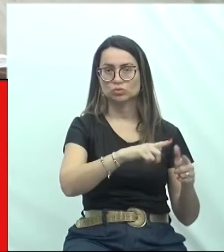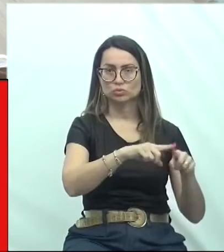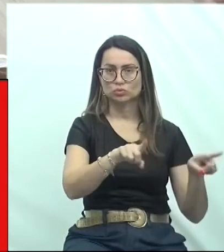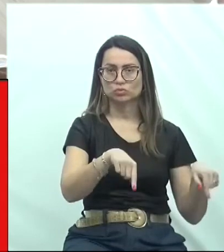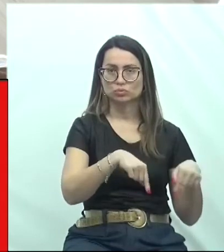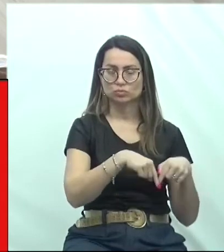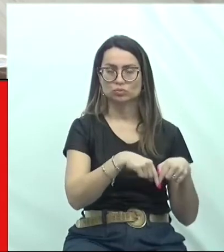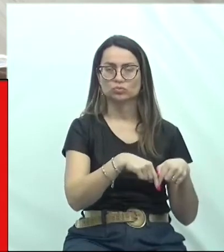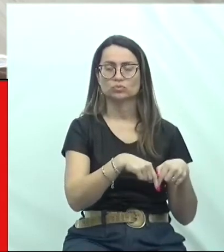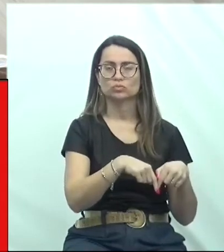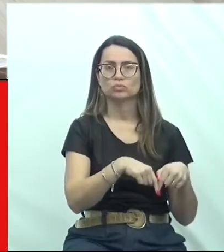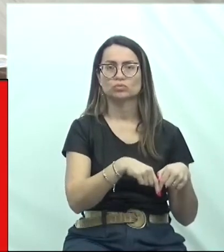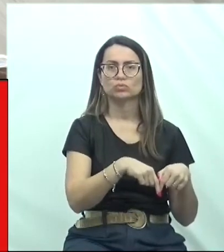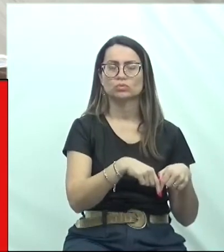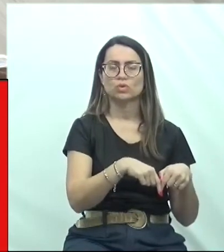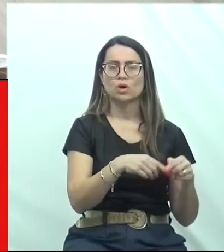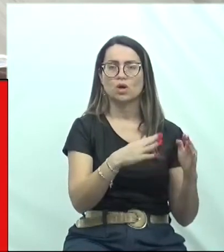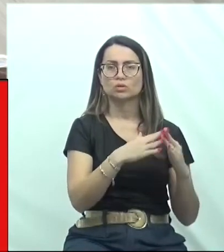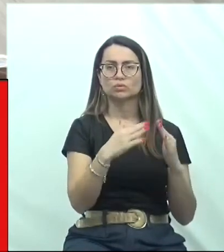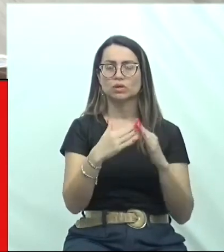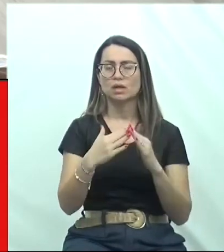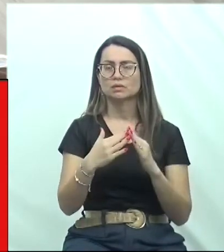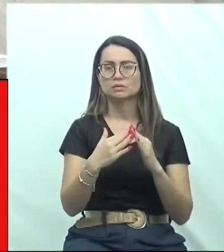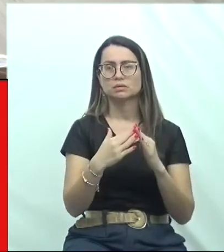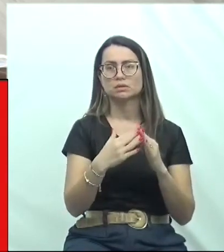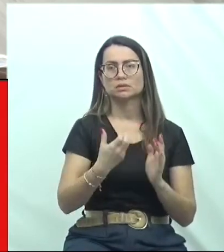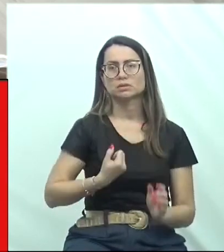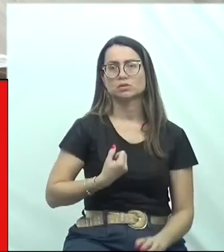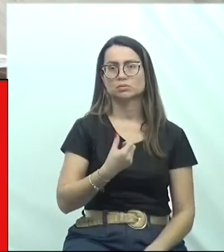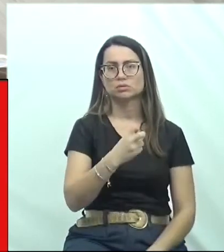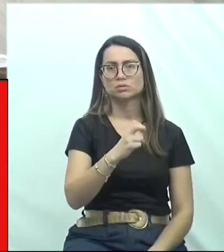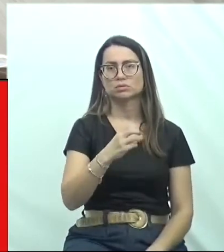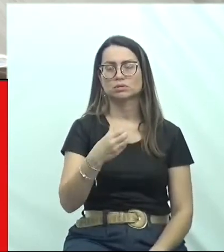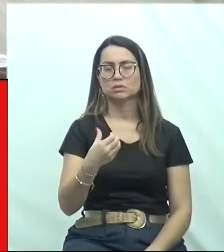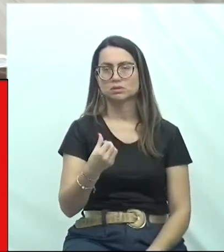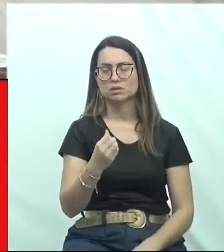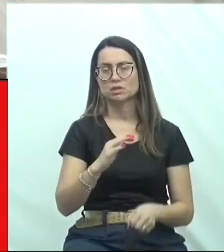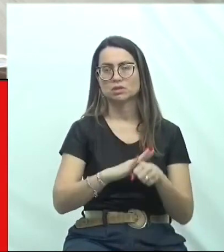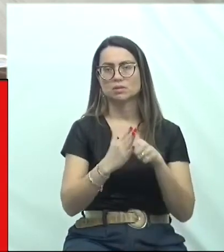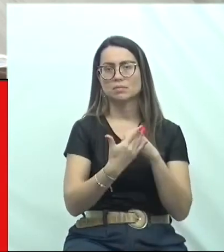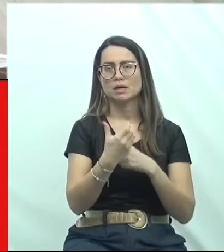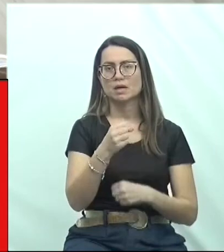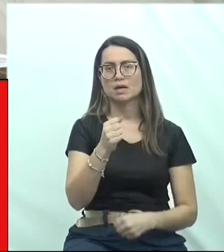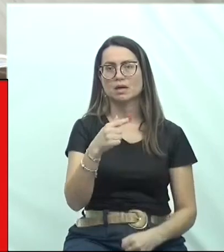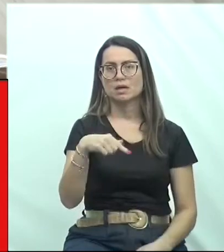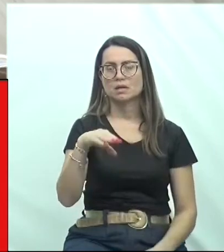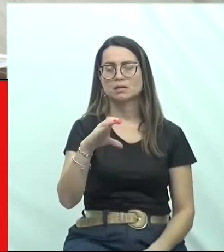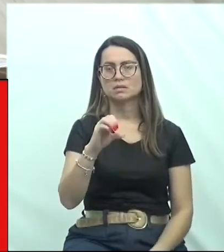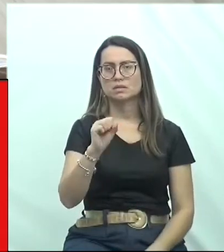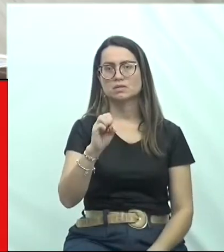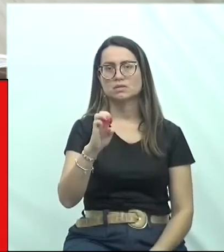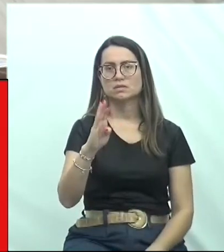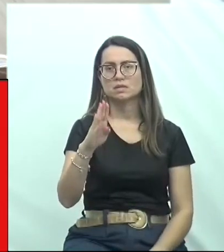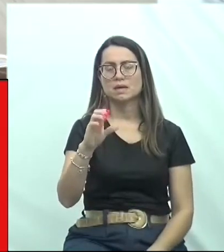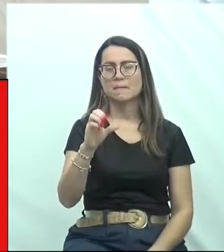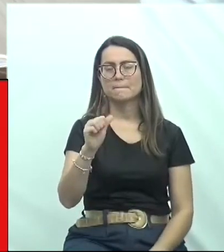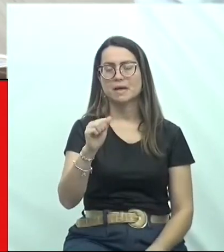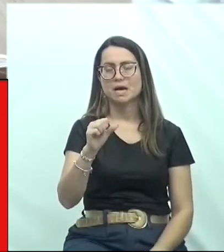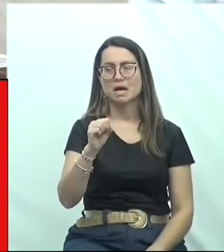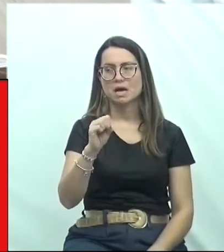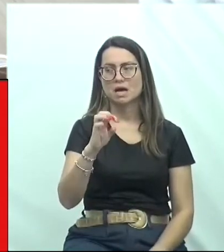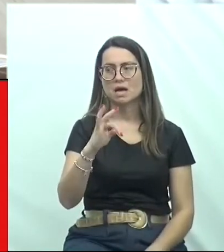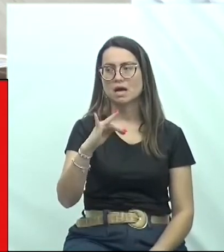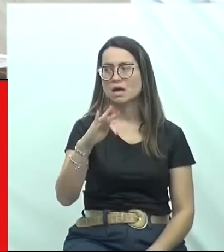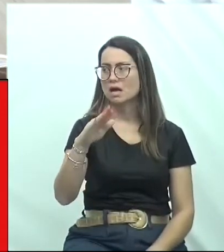Neto, ao lado da residência de número 56, bairro São Sebastião, conforme imagens anexa, para que